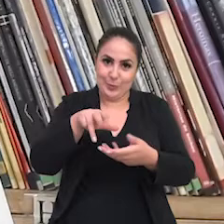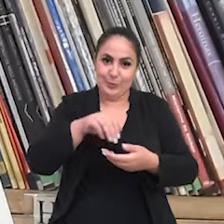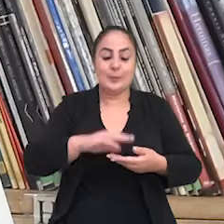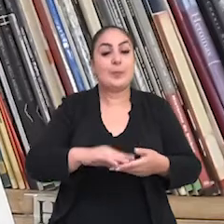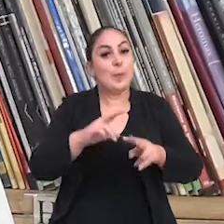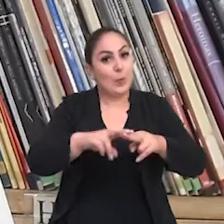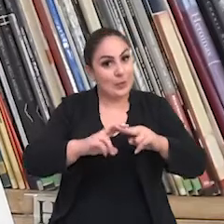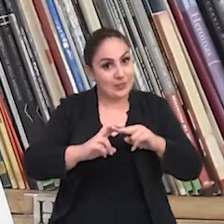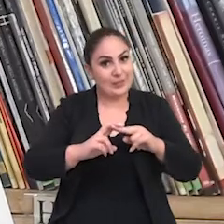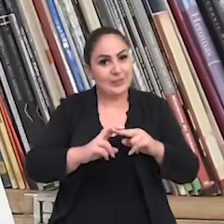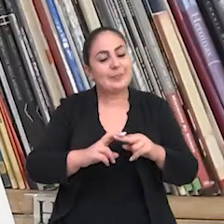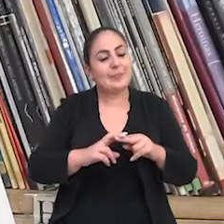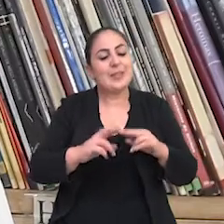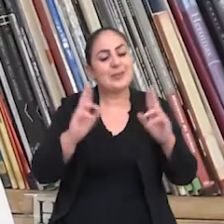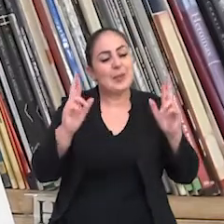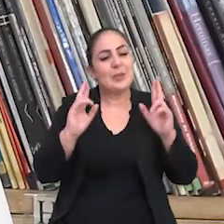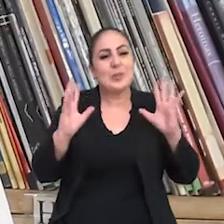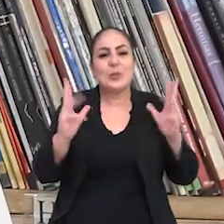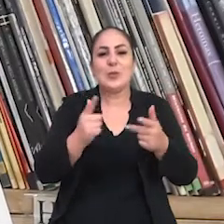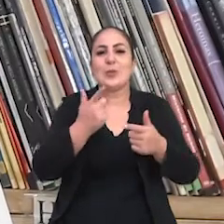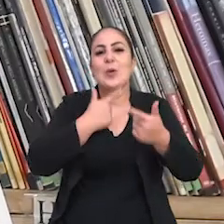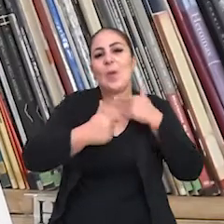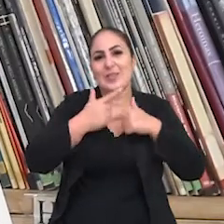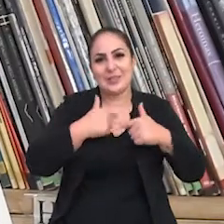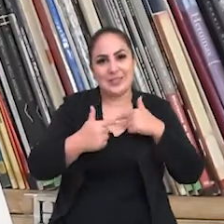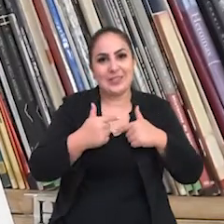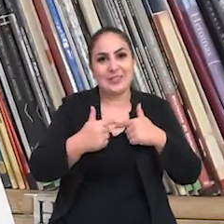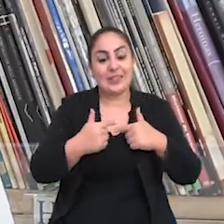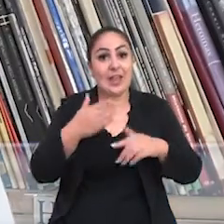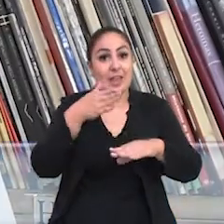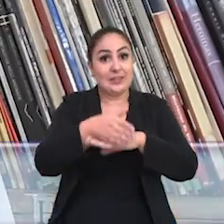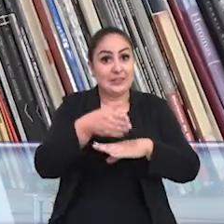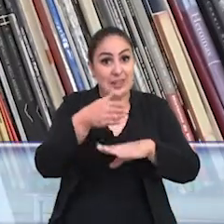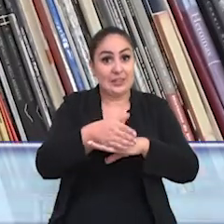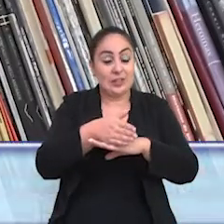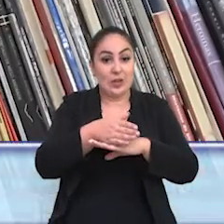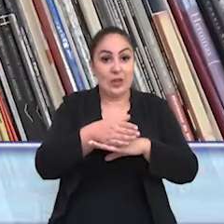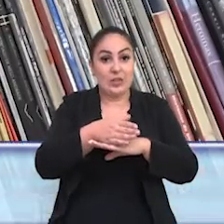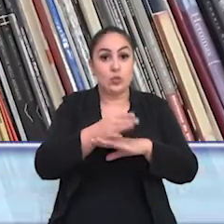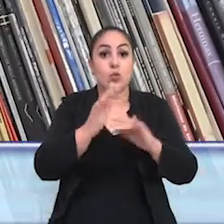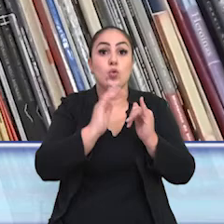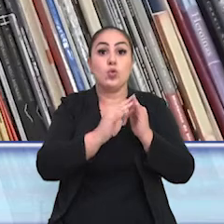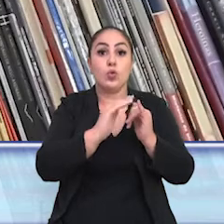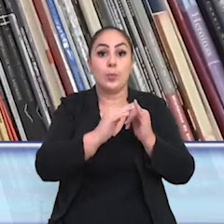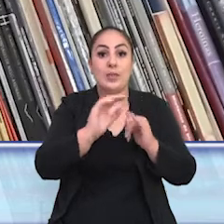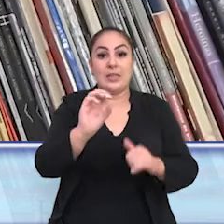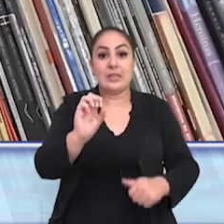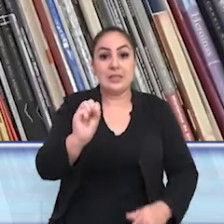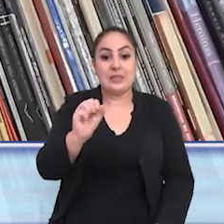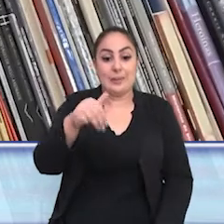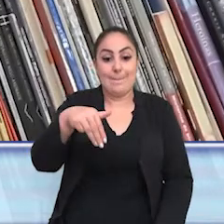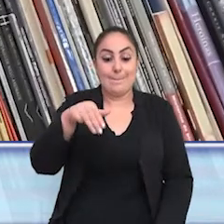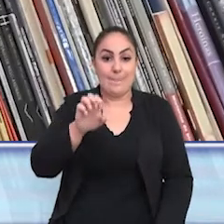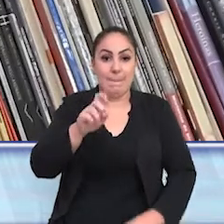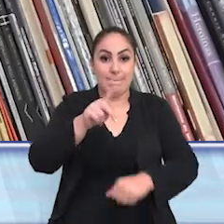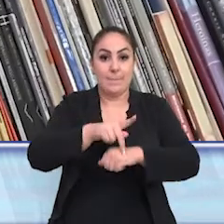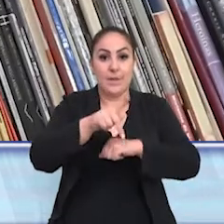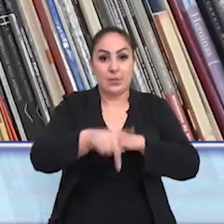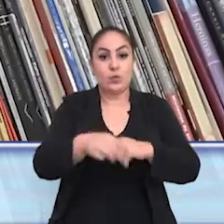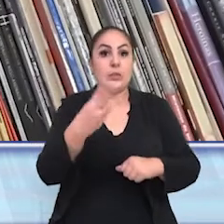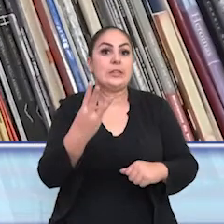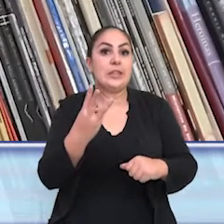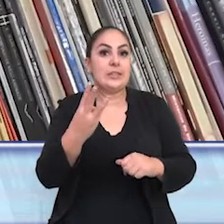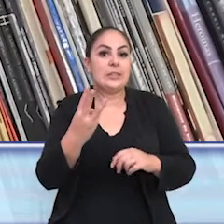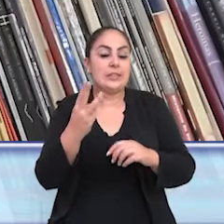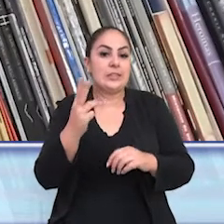mundo. Por isso, espero que todos vocês se divirtam e acessem no canal do YouTube da SME Passo Fundo